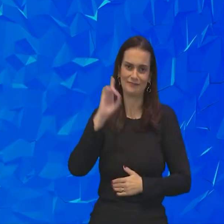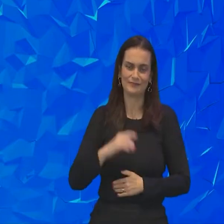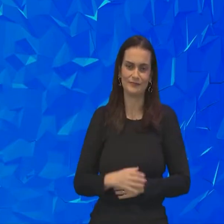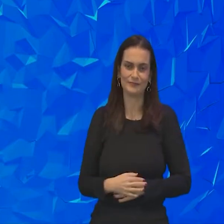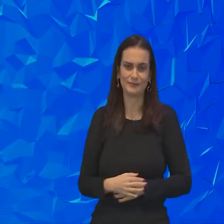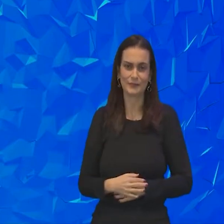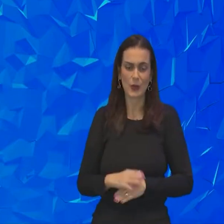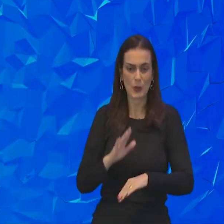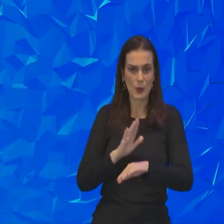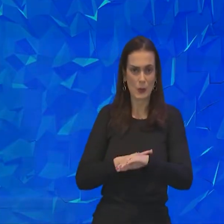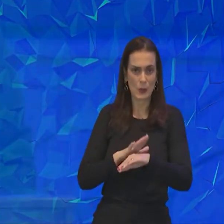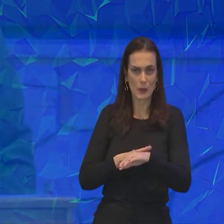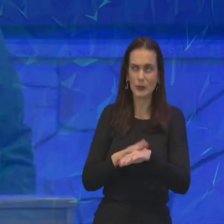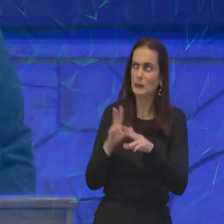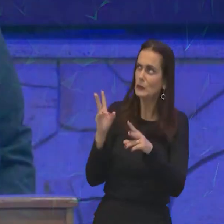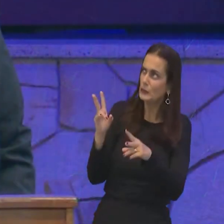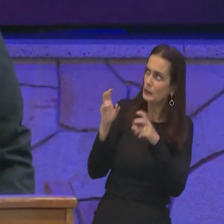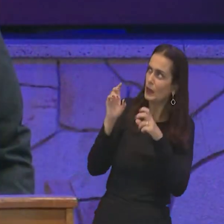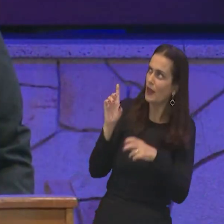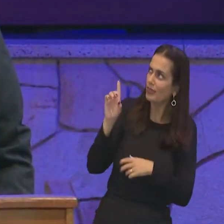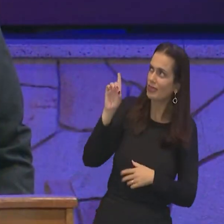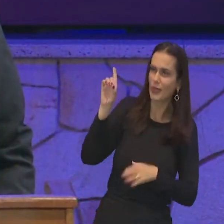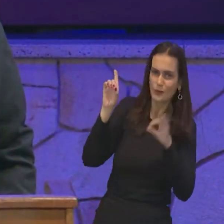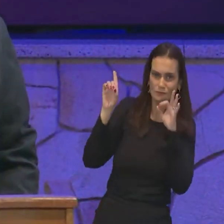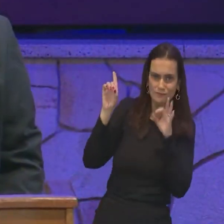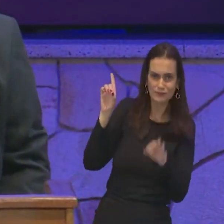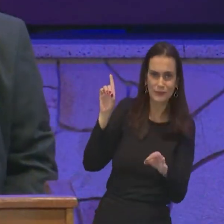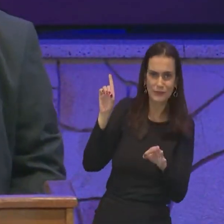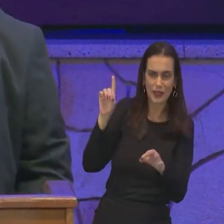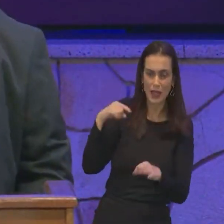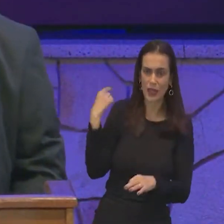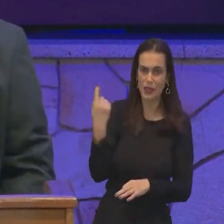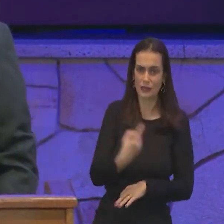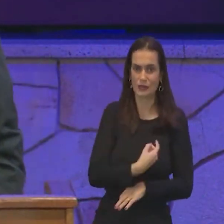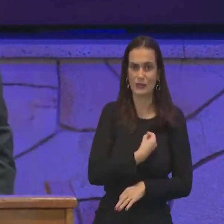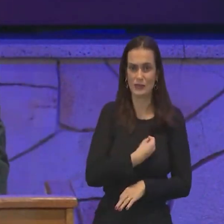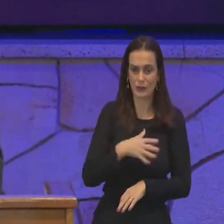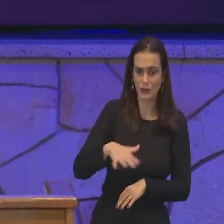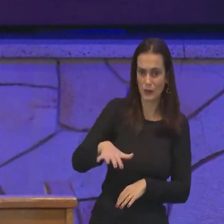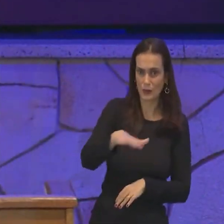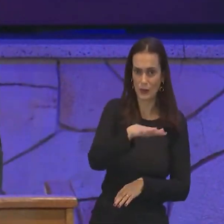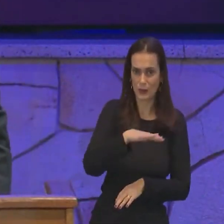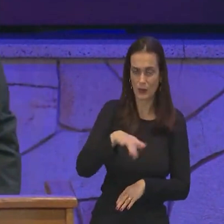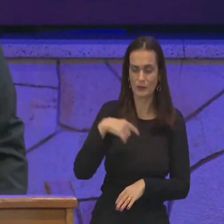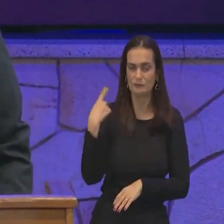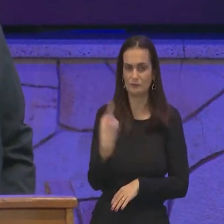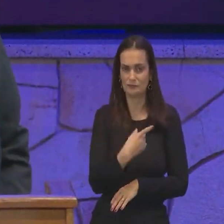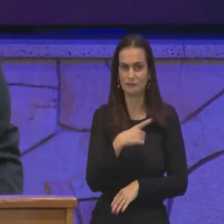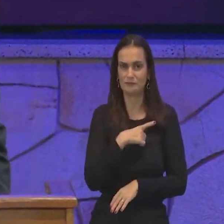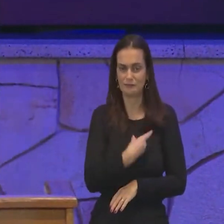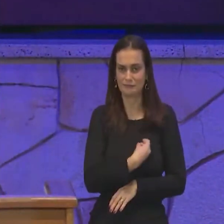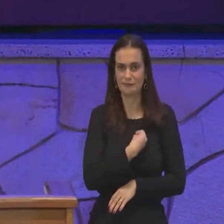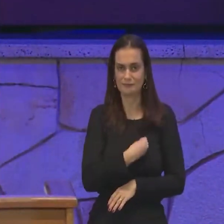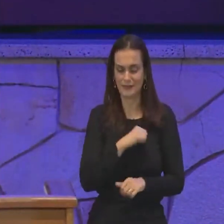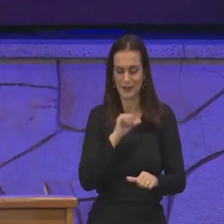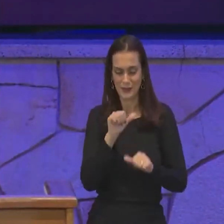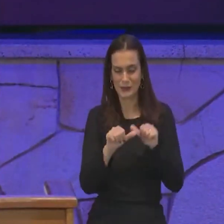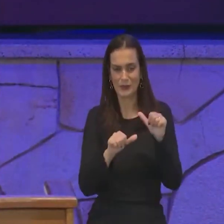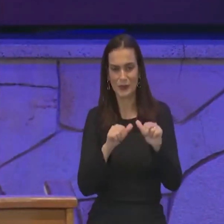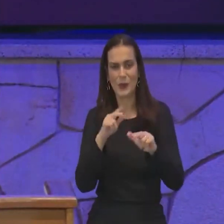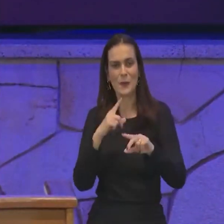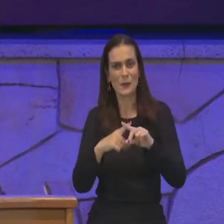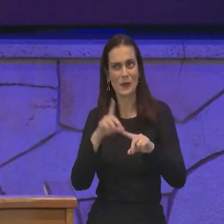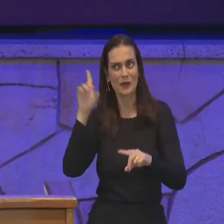Quando nós temos uma visão de Deus, meus irmãos, a nossa vida e o ambiente que nós estamos, ele é transformado pela